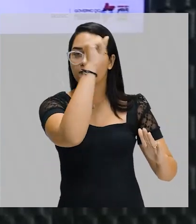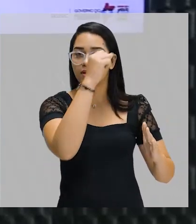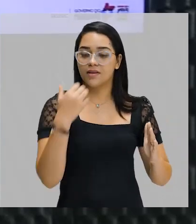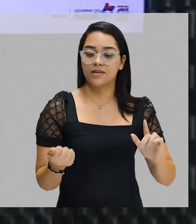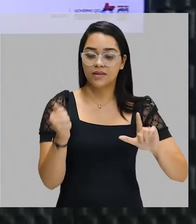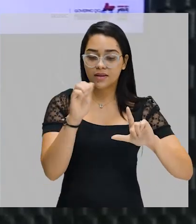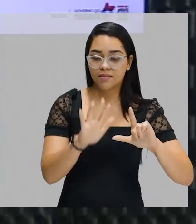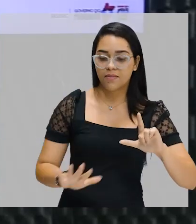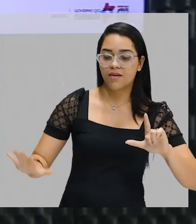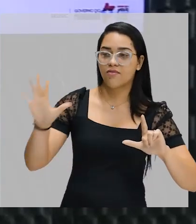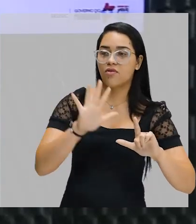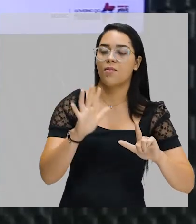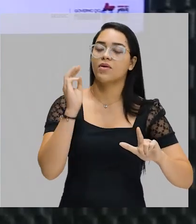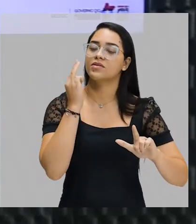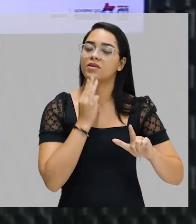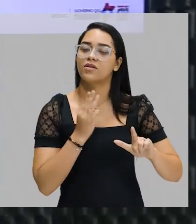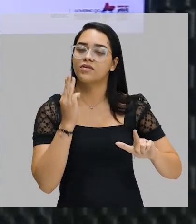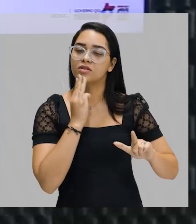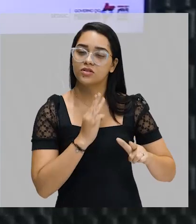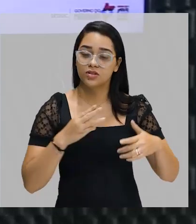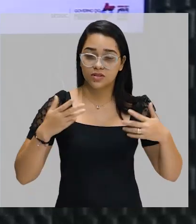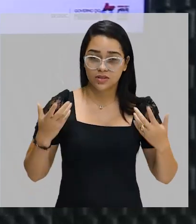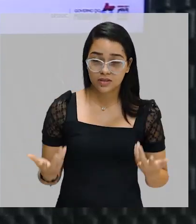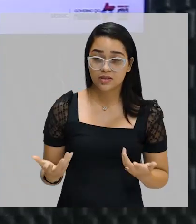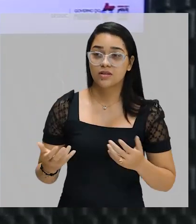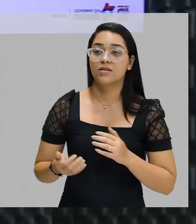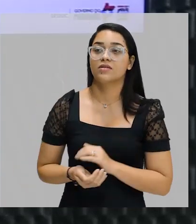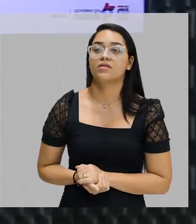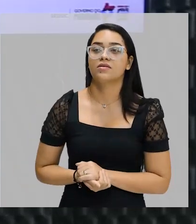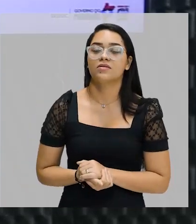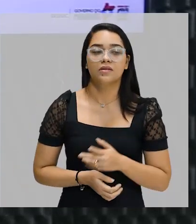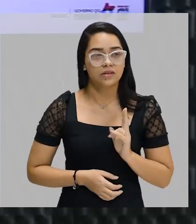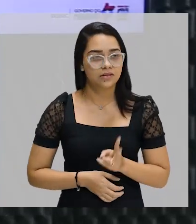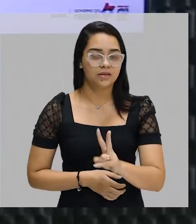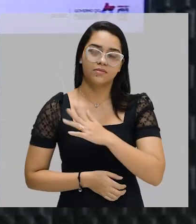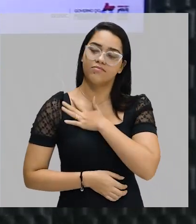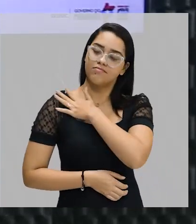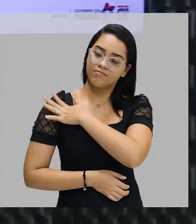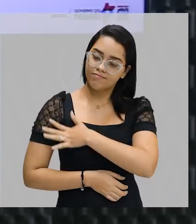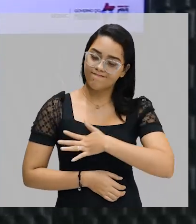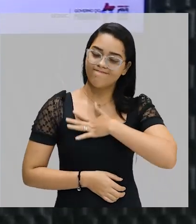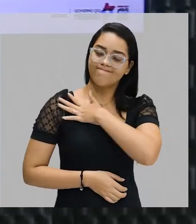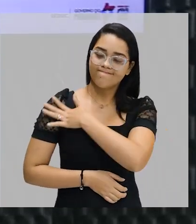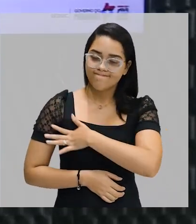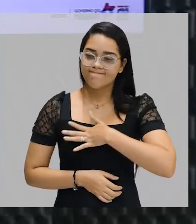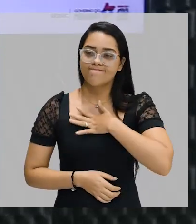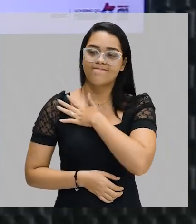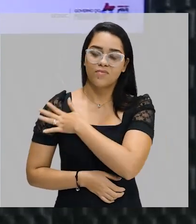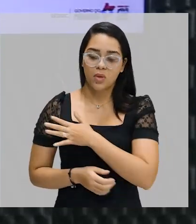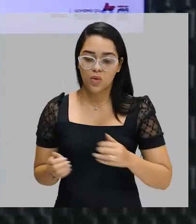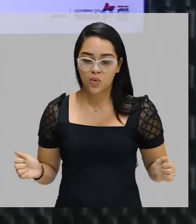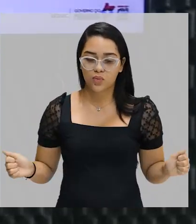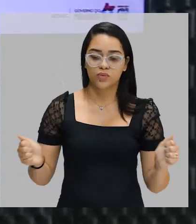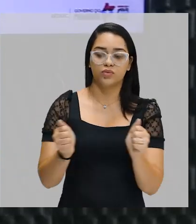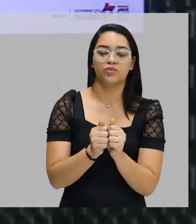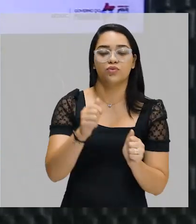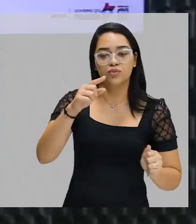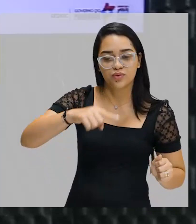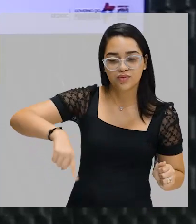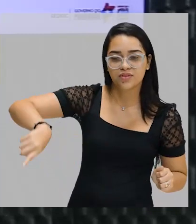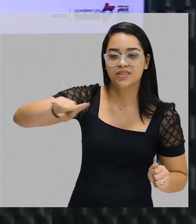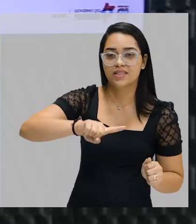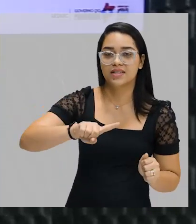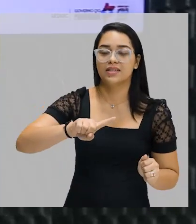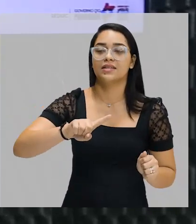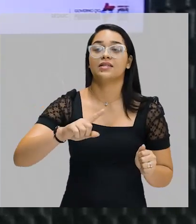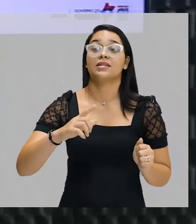da plataforma Gonçalves Dias. Galera, sempre um prazer imenso, inenarrável estar aqui